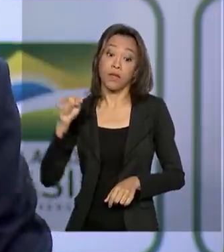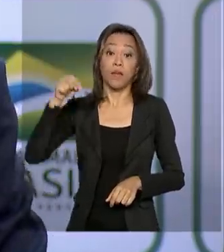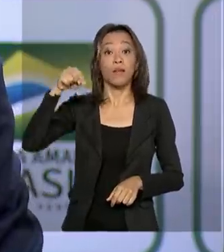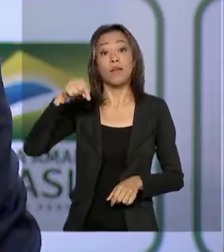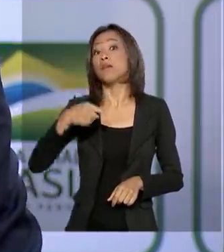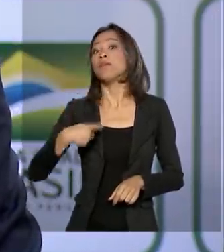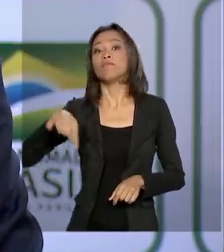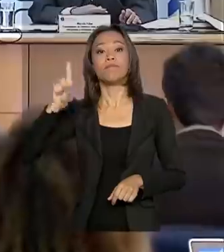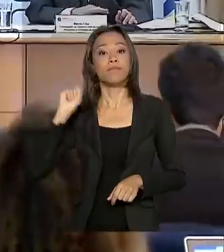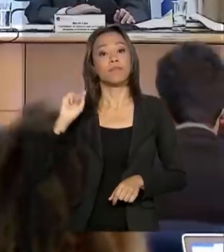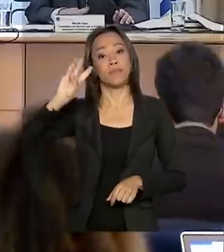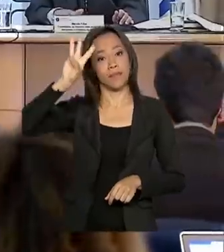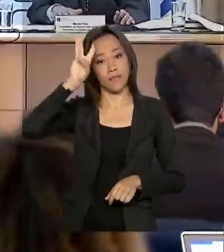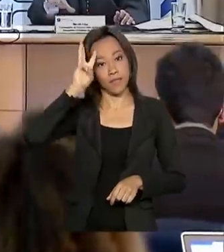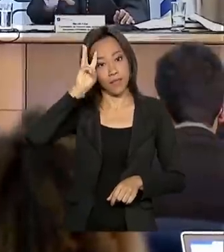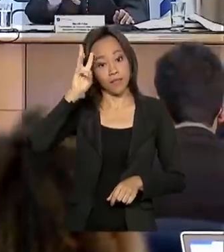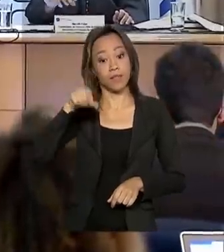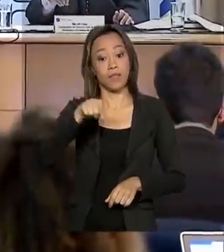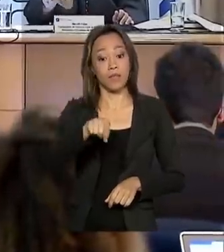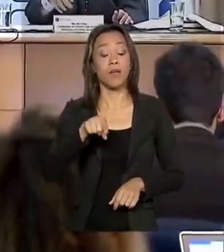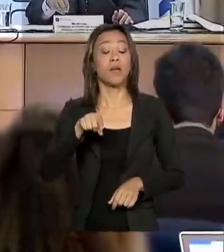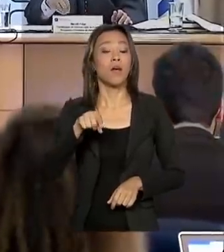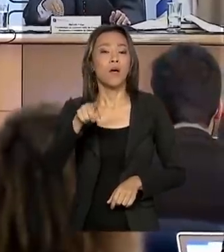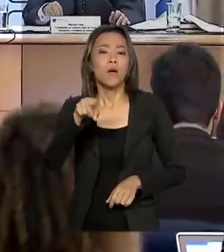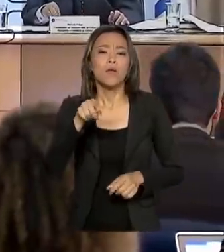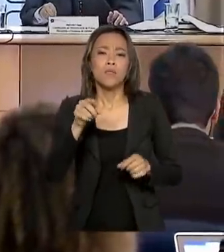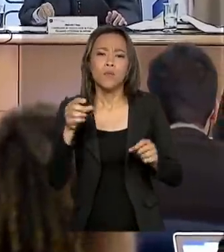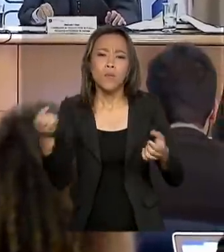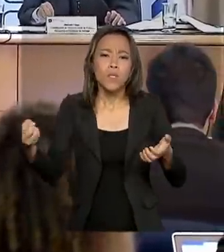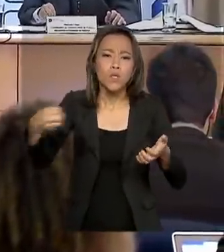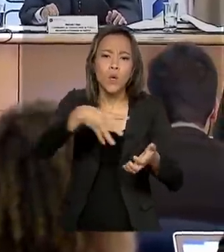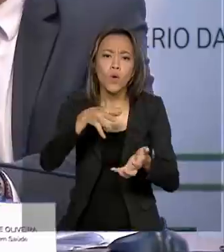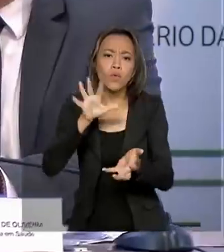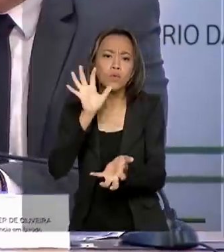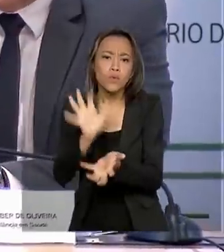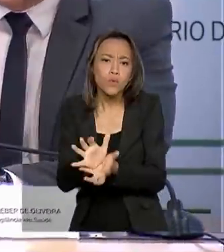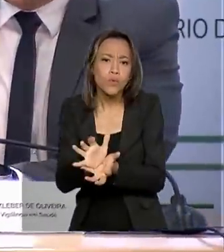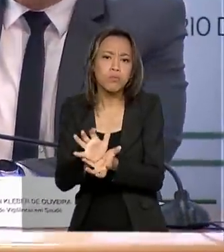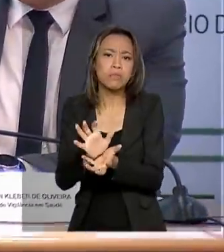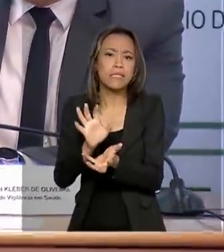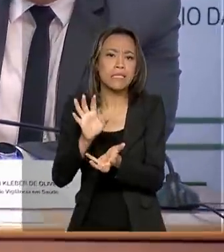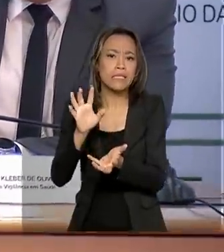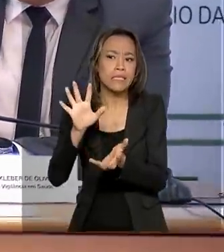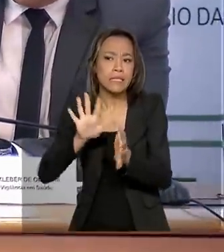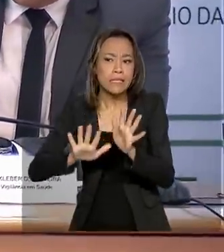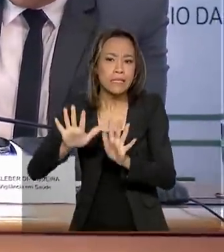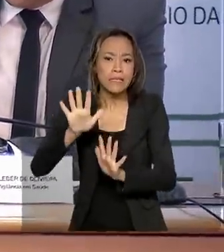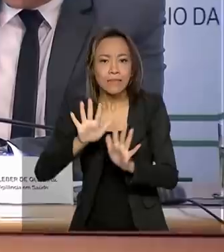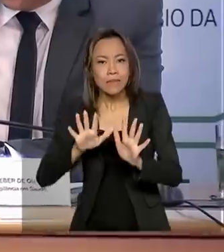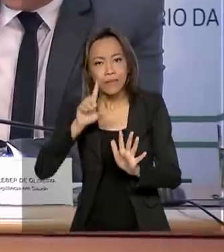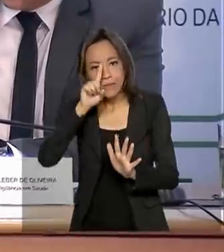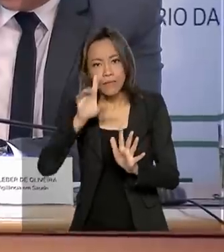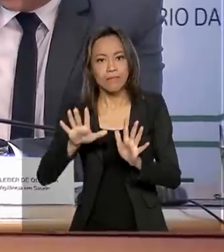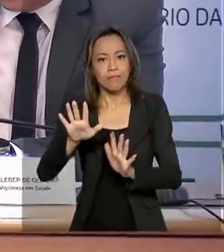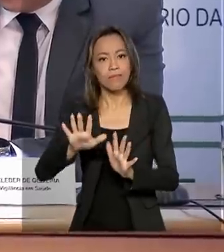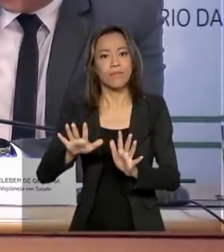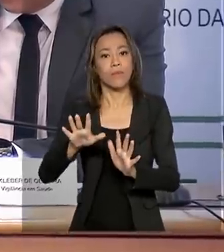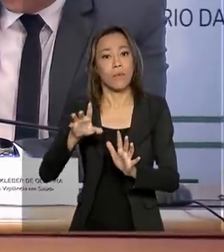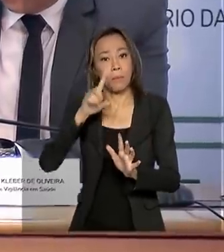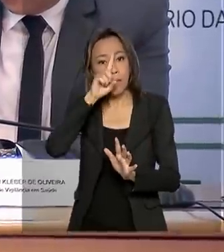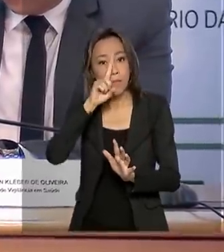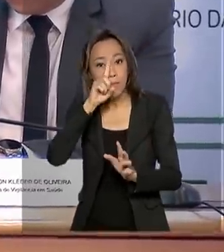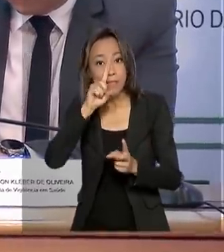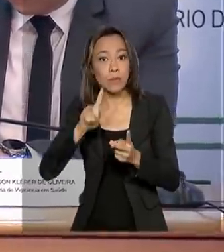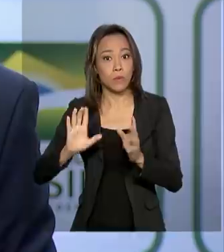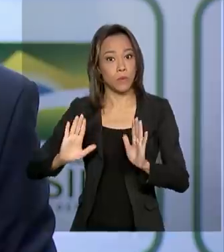terça-feira o país entrou numa nova classificação de risco em uma escala de três níveis perigo